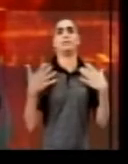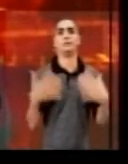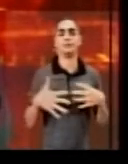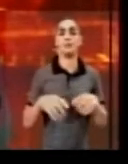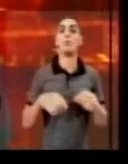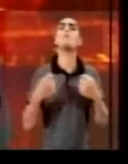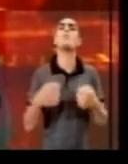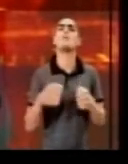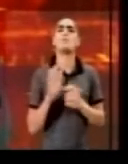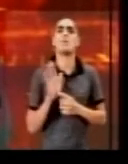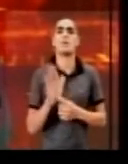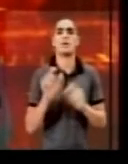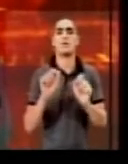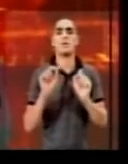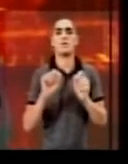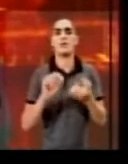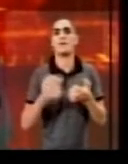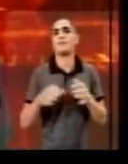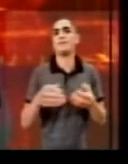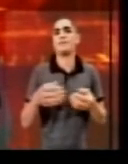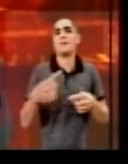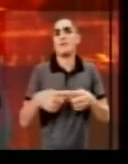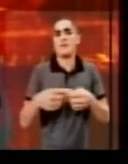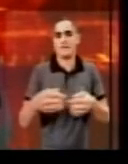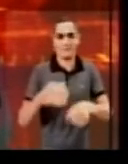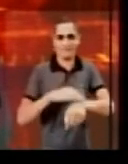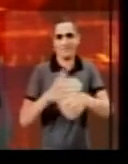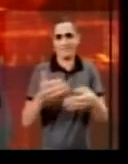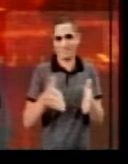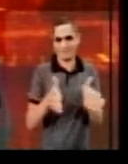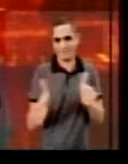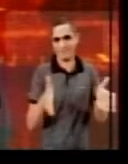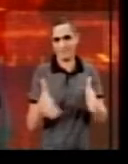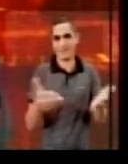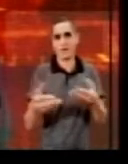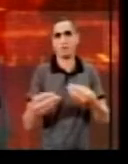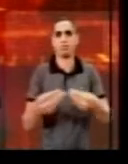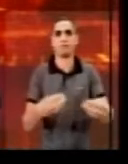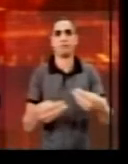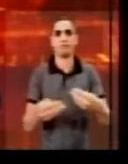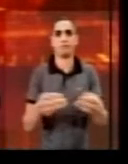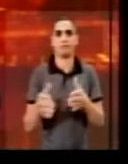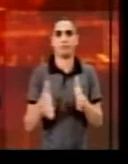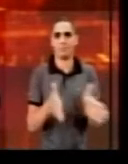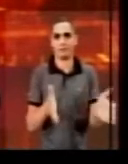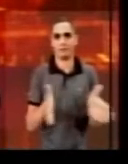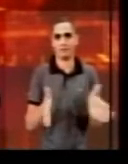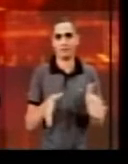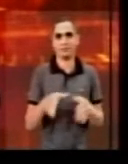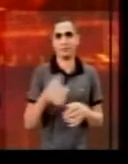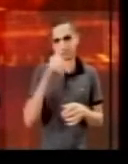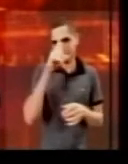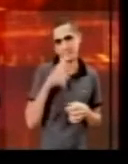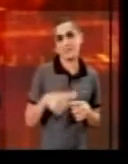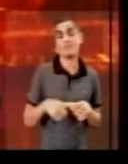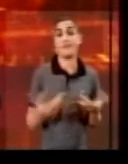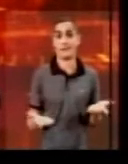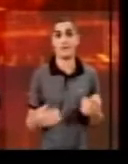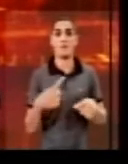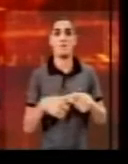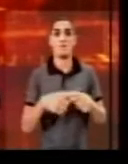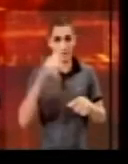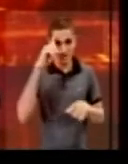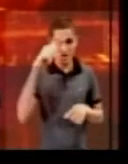também o 7 de setembro, que foi um horror. Então, lá atrás eu disse, nós